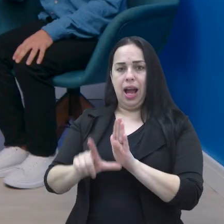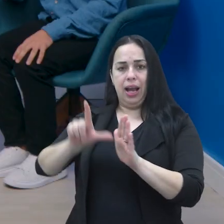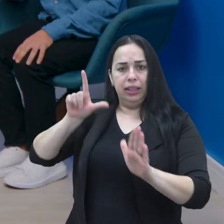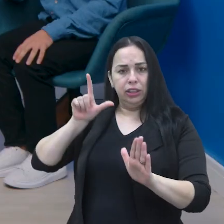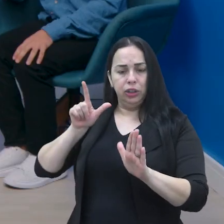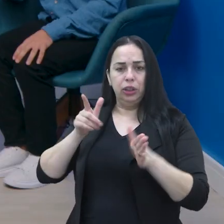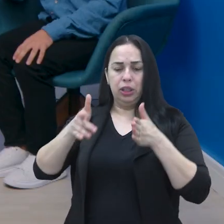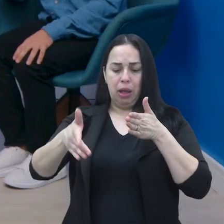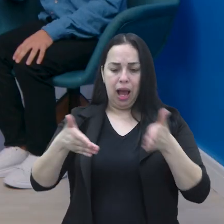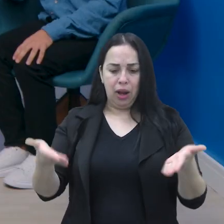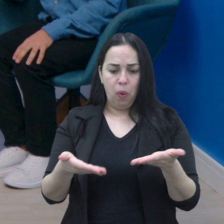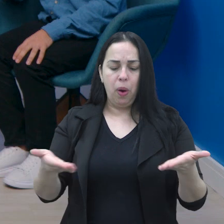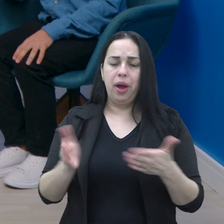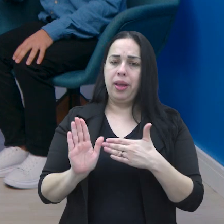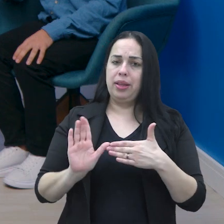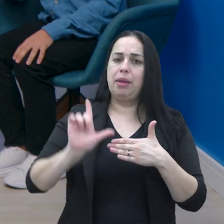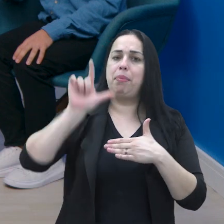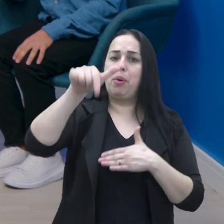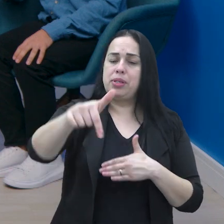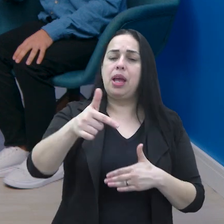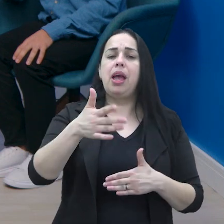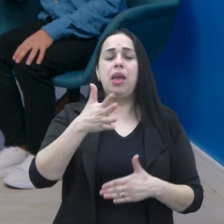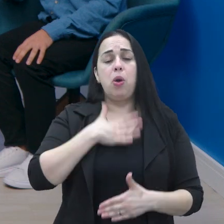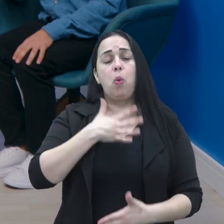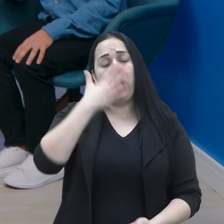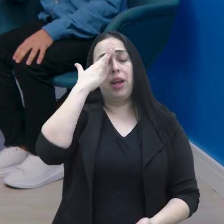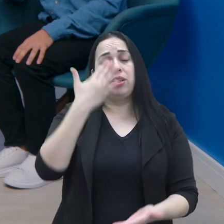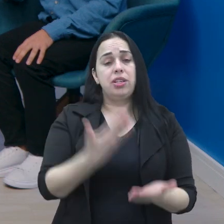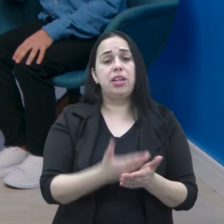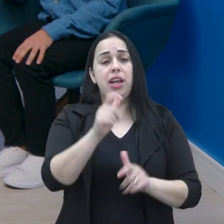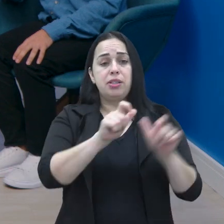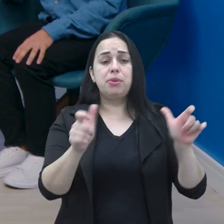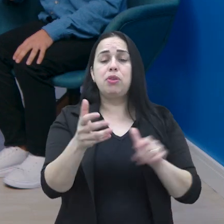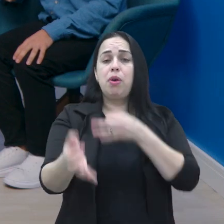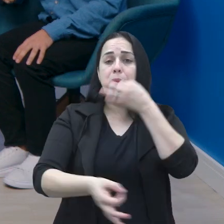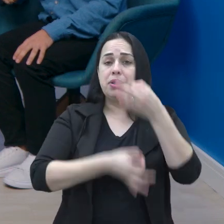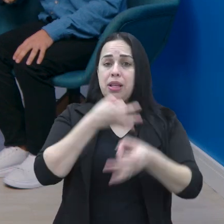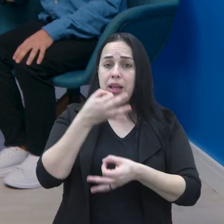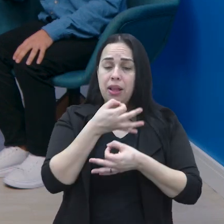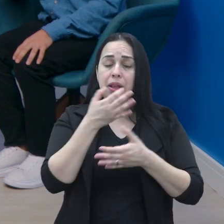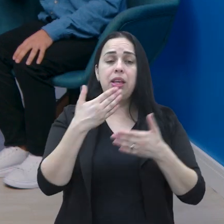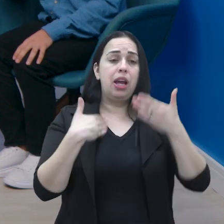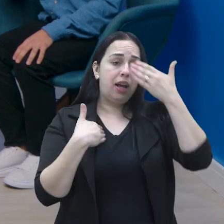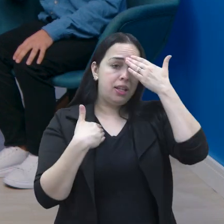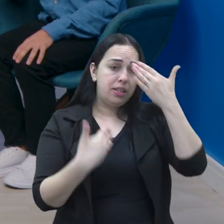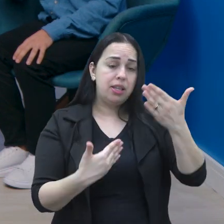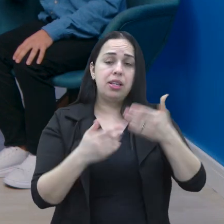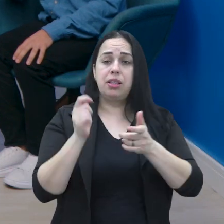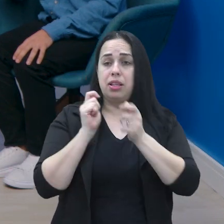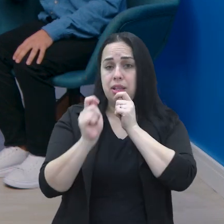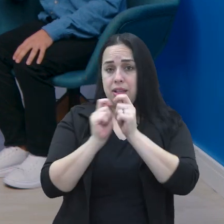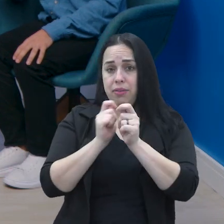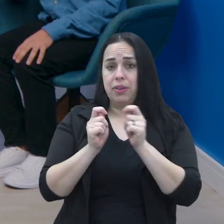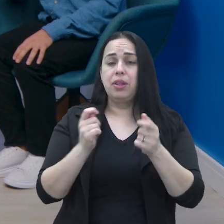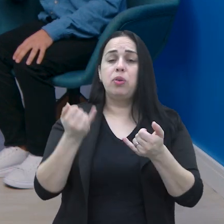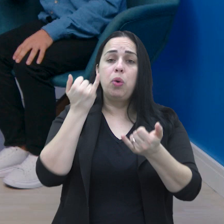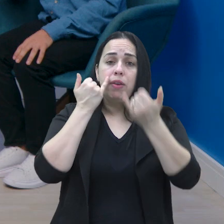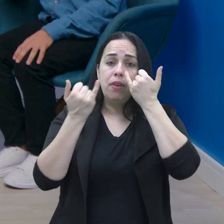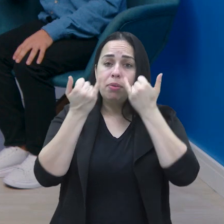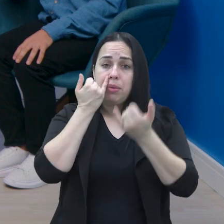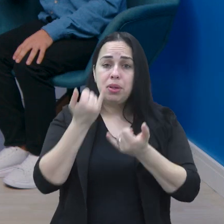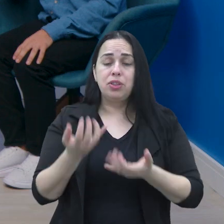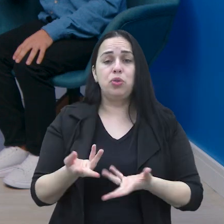durante e depois, né, as pessoas vão participar mais. Gostaria de agradecer a sua presença, não só hoje, aqui no Cidadania em Pauta, mas em todas essas entrevistas,